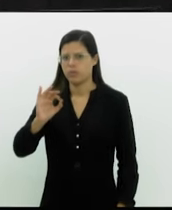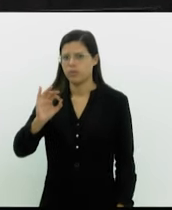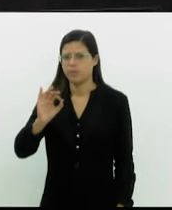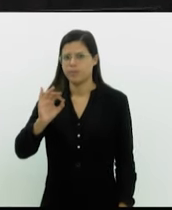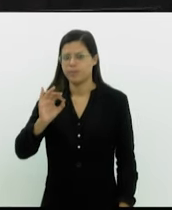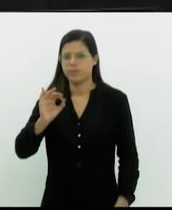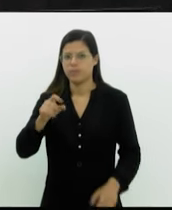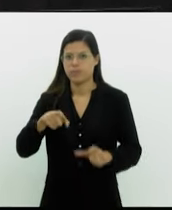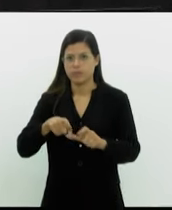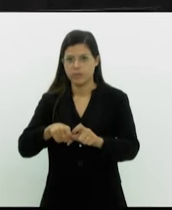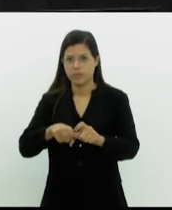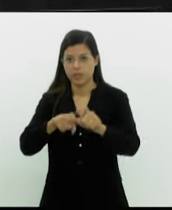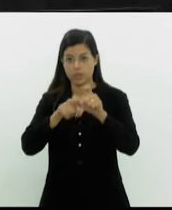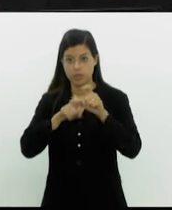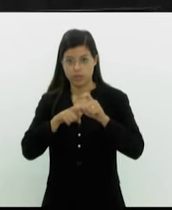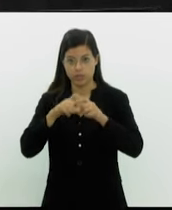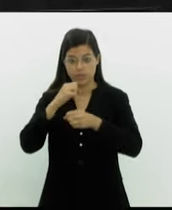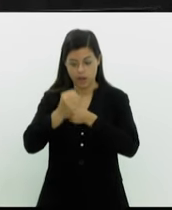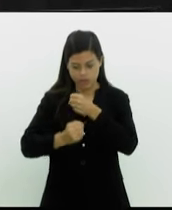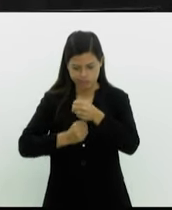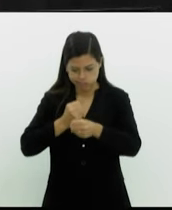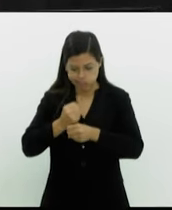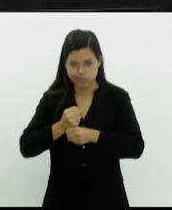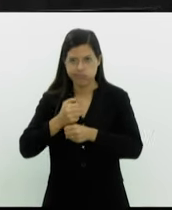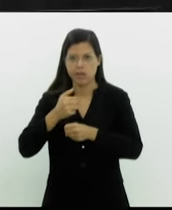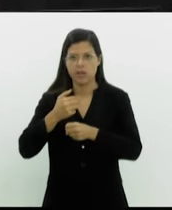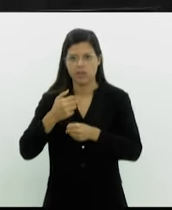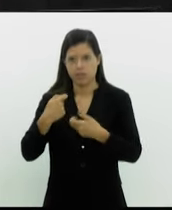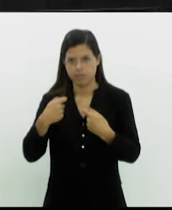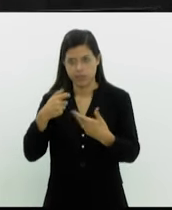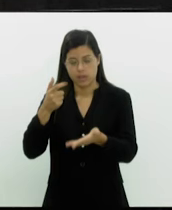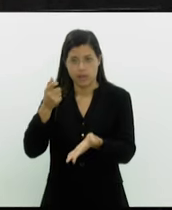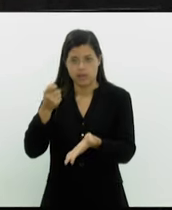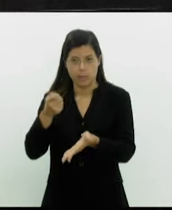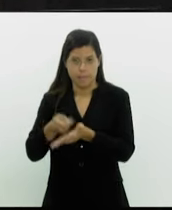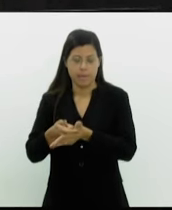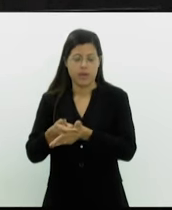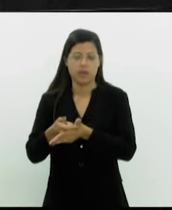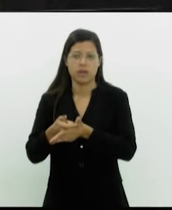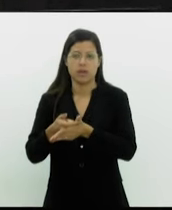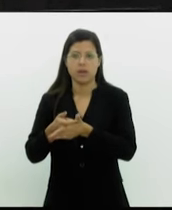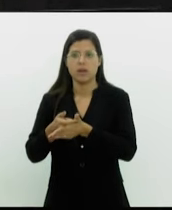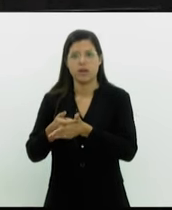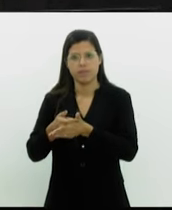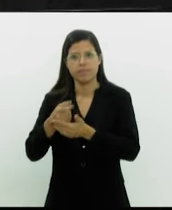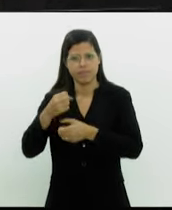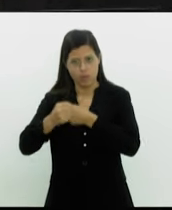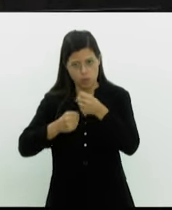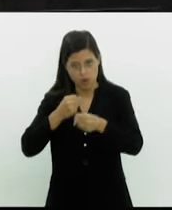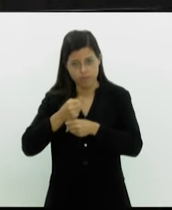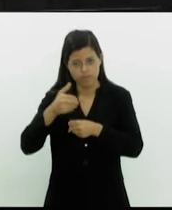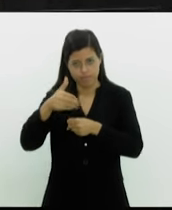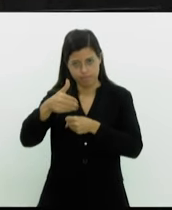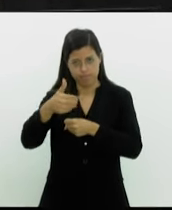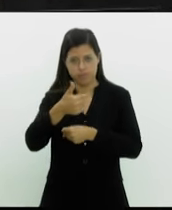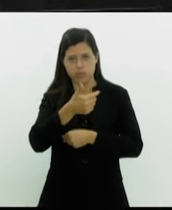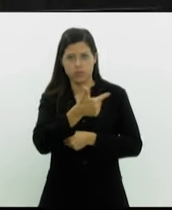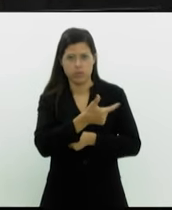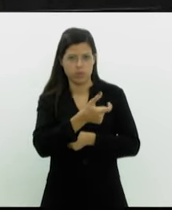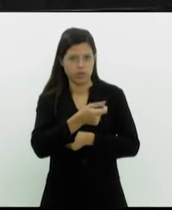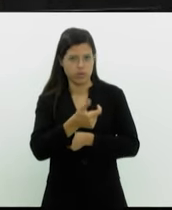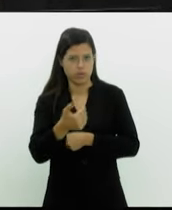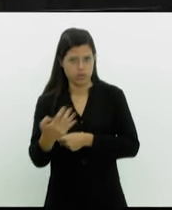da dívida anual a ser paga, do serviço da dívida a ser paga, deste ano de